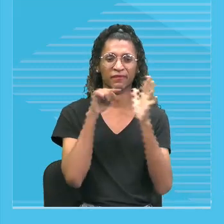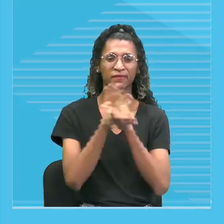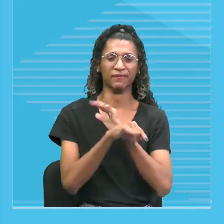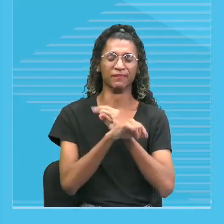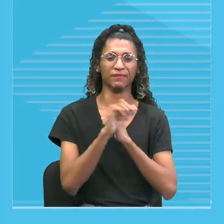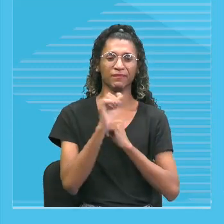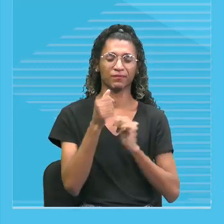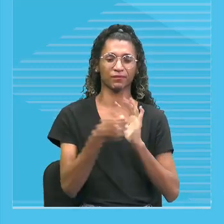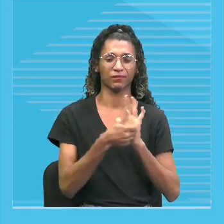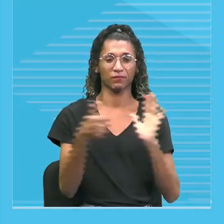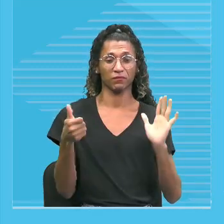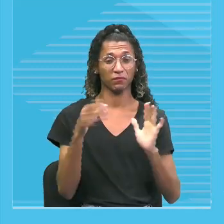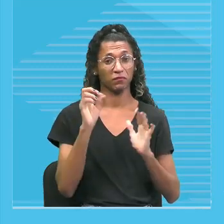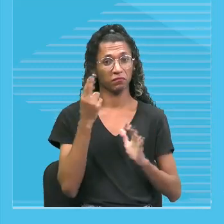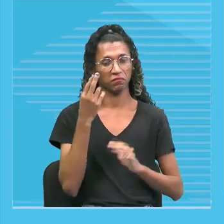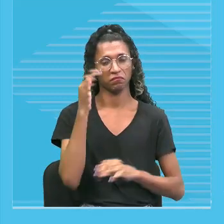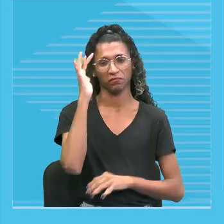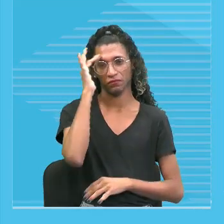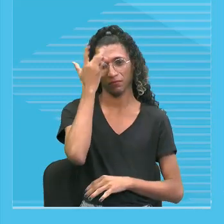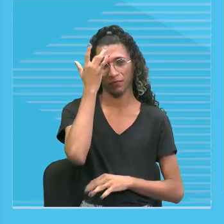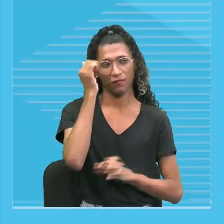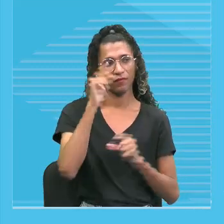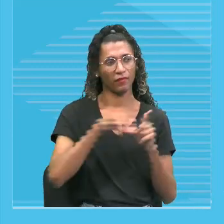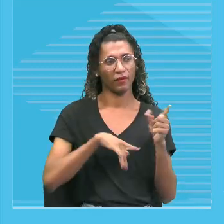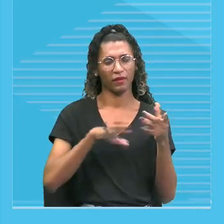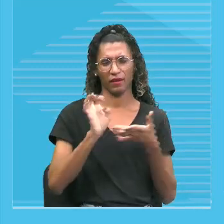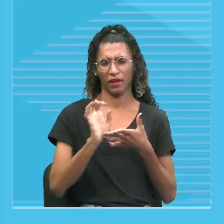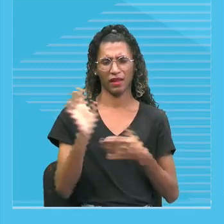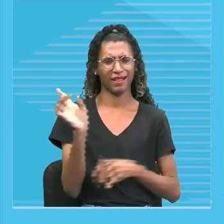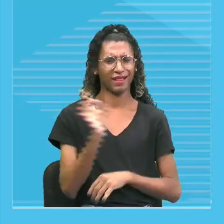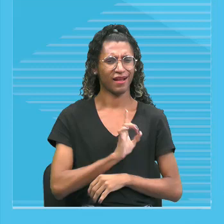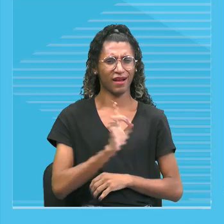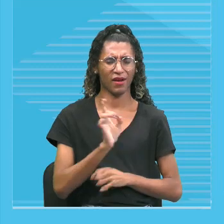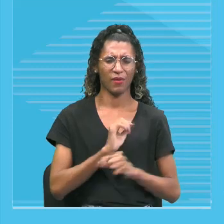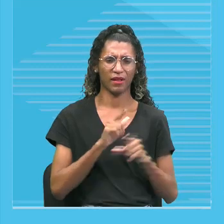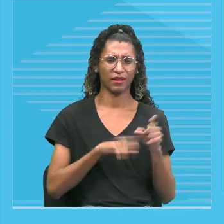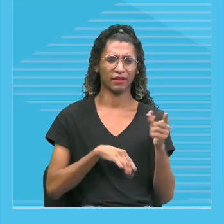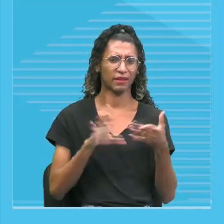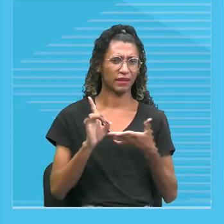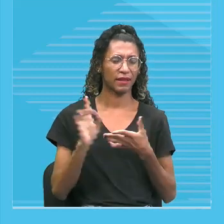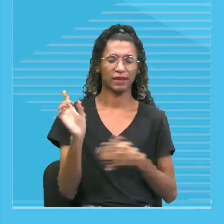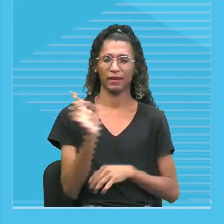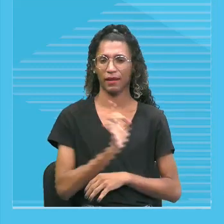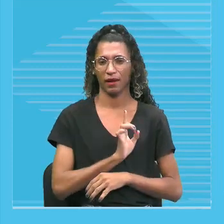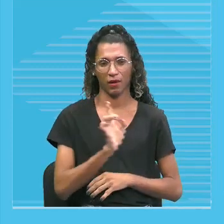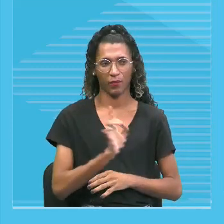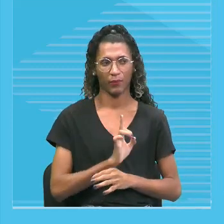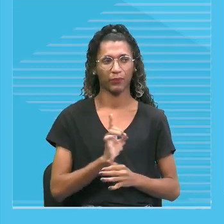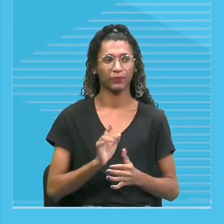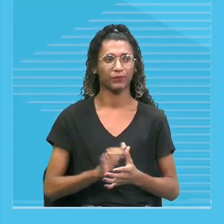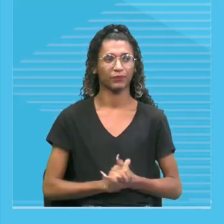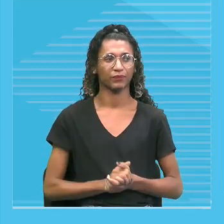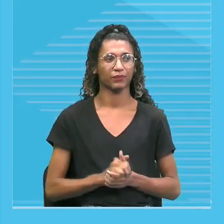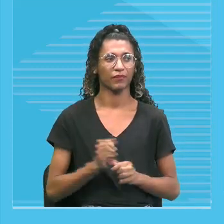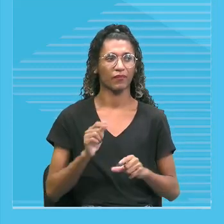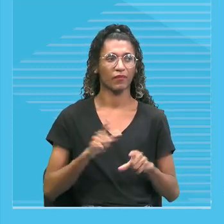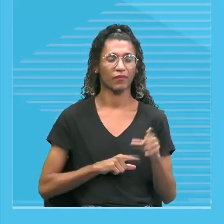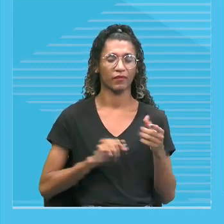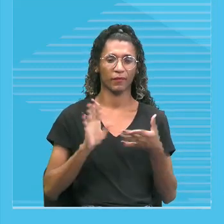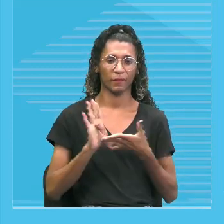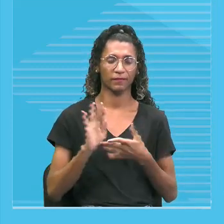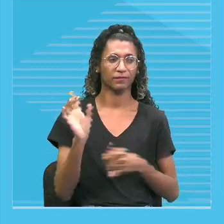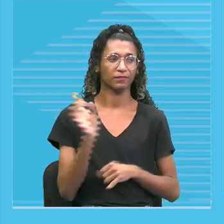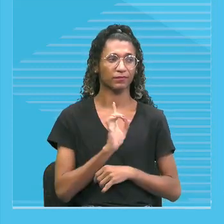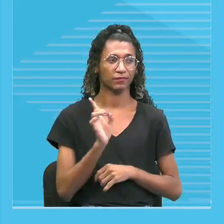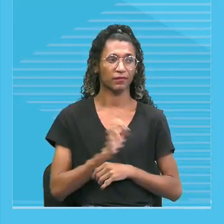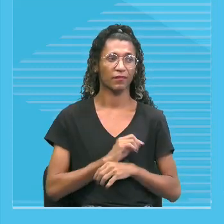é porque a letra E vocês vão dizer não letra e não é a letra D também não é a letra b não vai ser